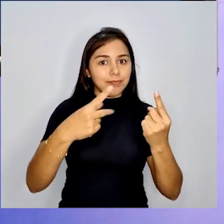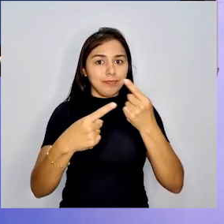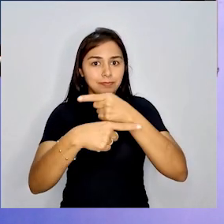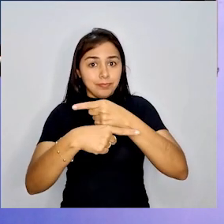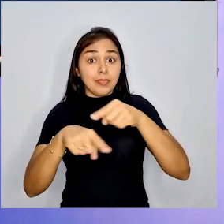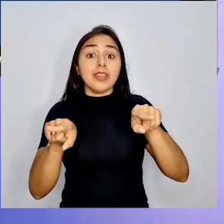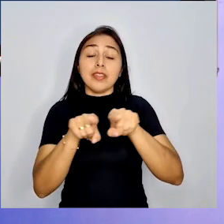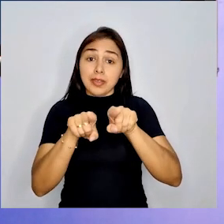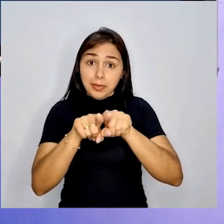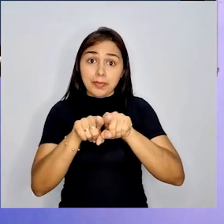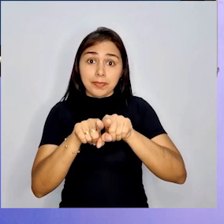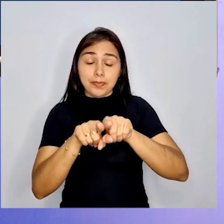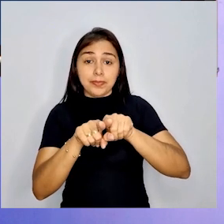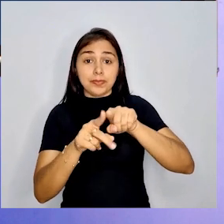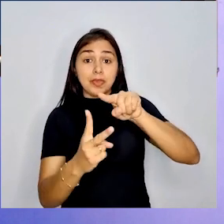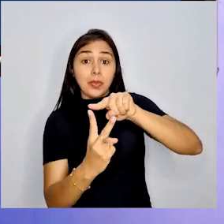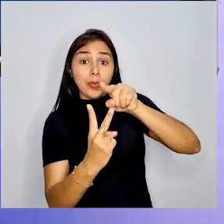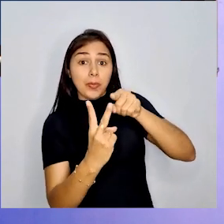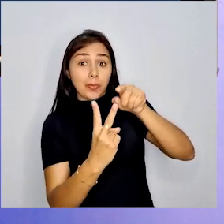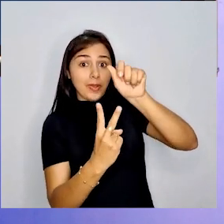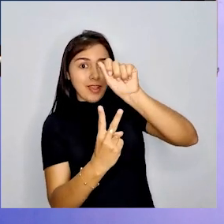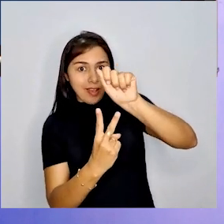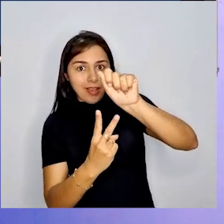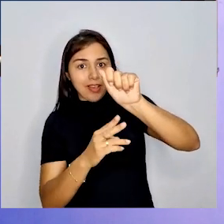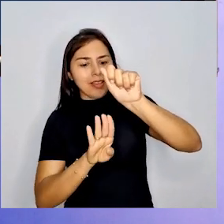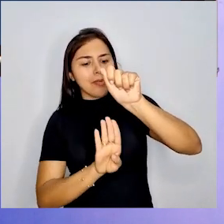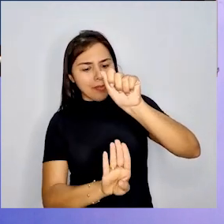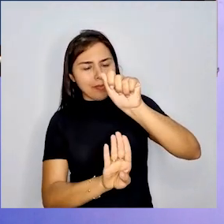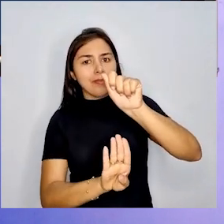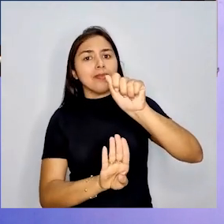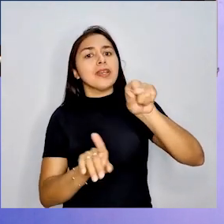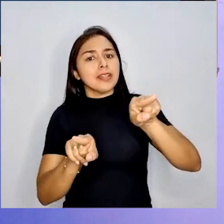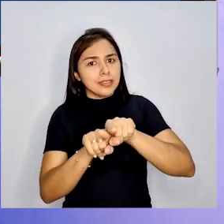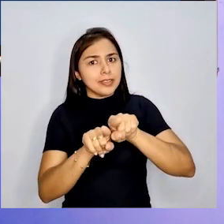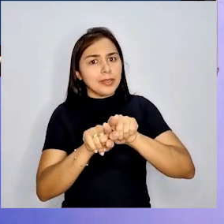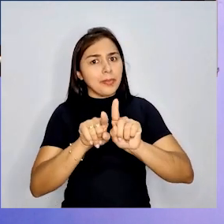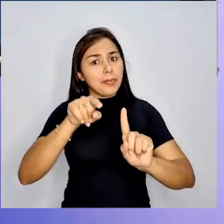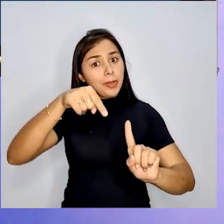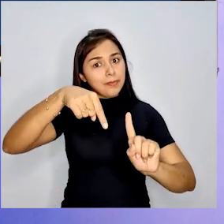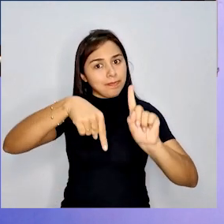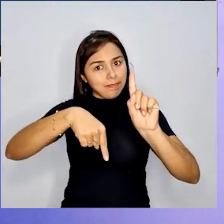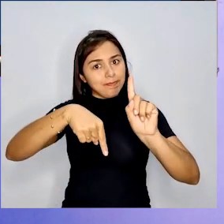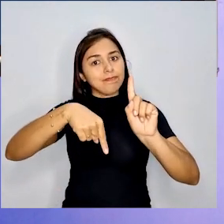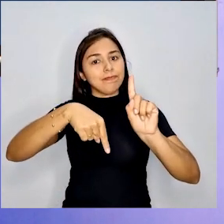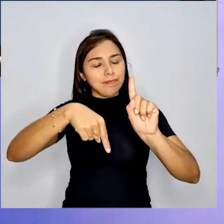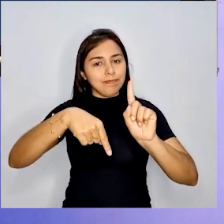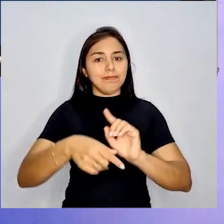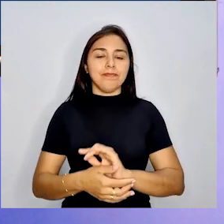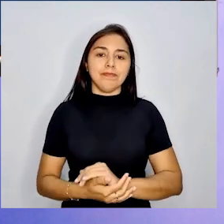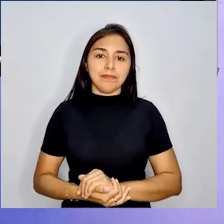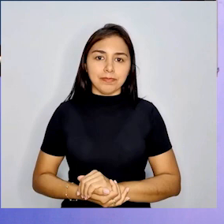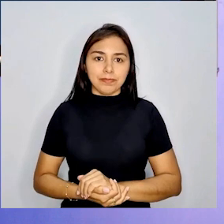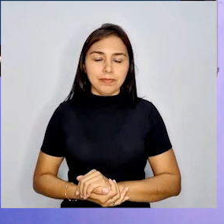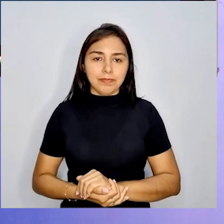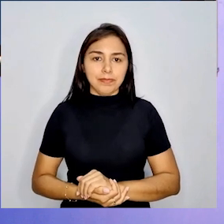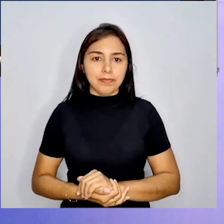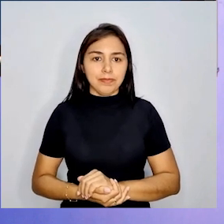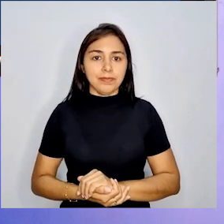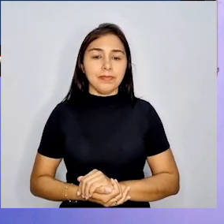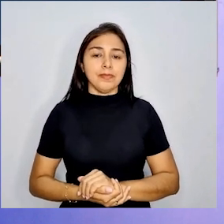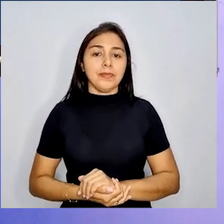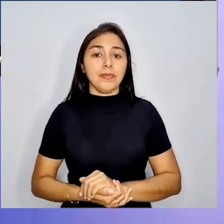vértices os ângulos de medidas A e B. É notório também que ele está oposto ao ângulo B, de acordo